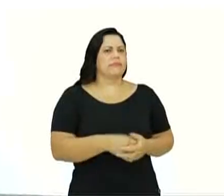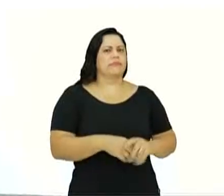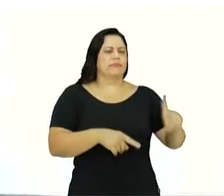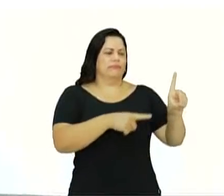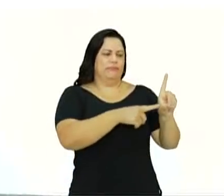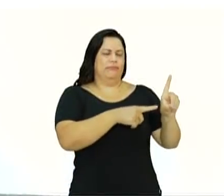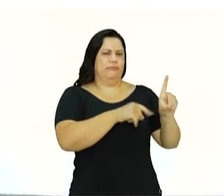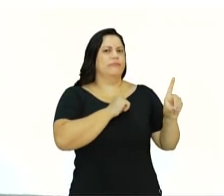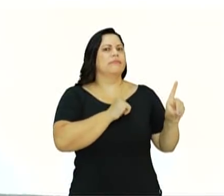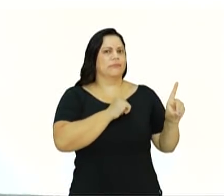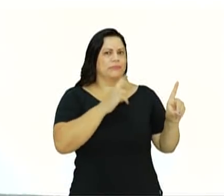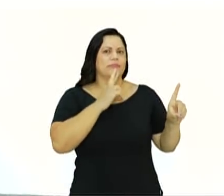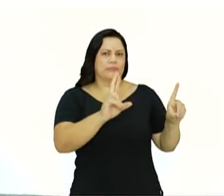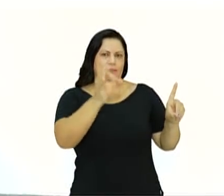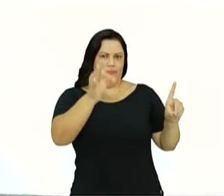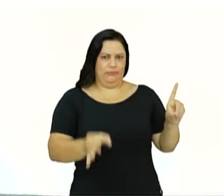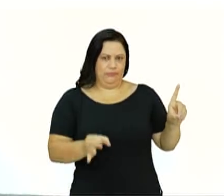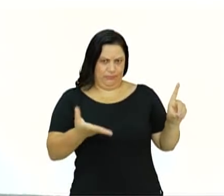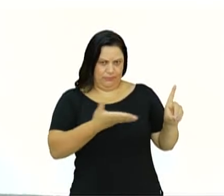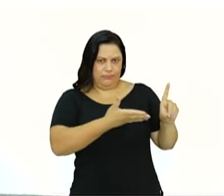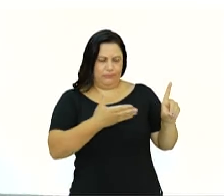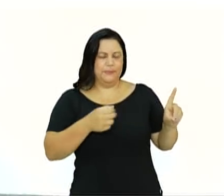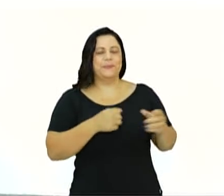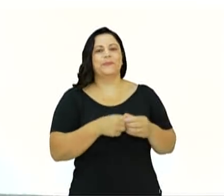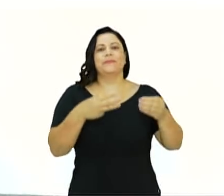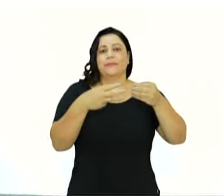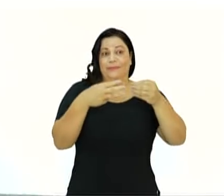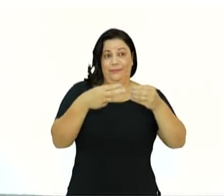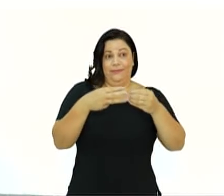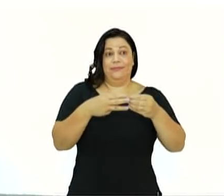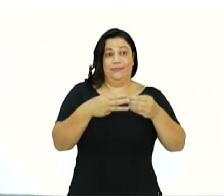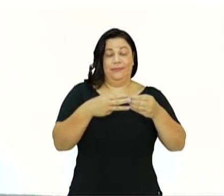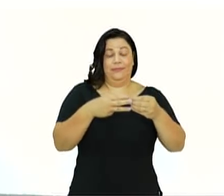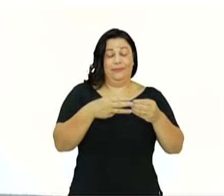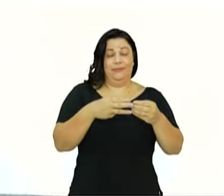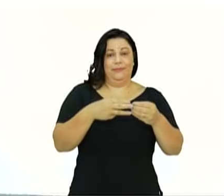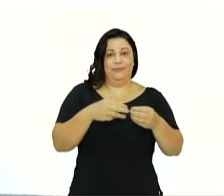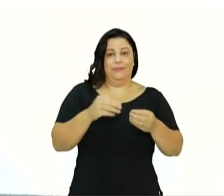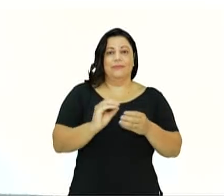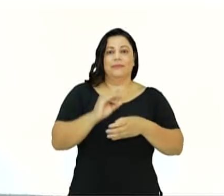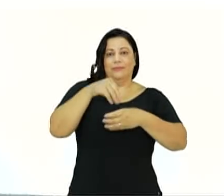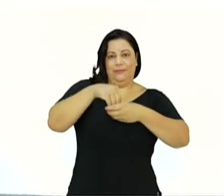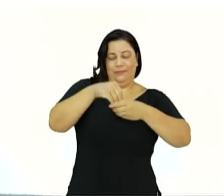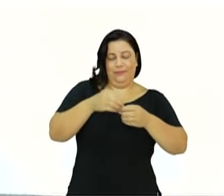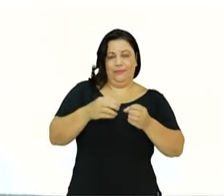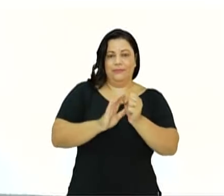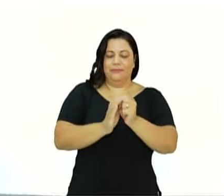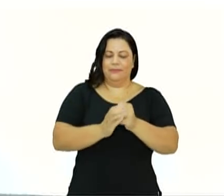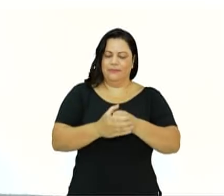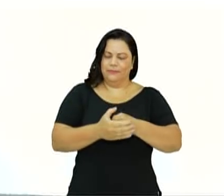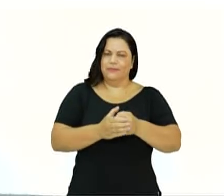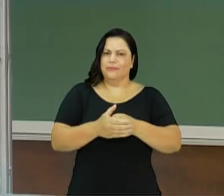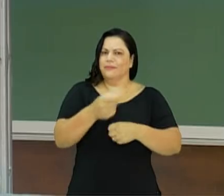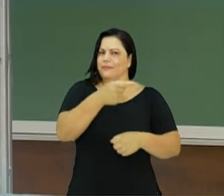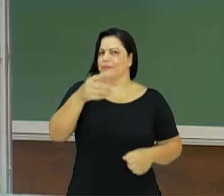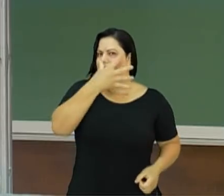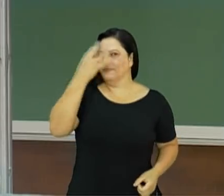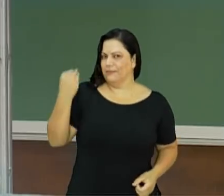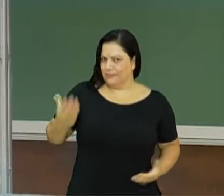D, condrócito, né, fala ali das células que fazem parte, então, desse tecido cartilaginoso. Pra vocês não esquecerem mesmo,